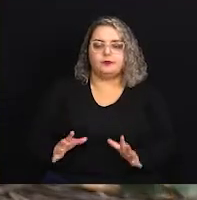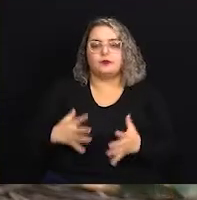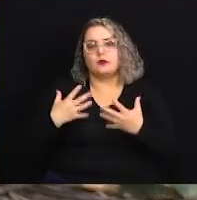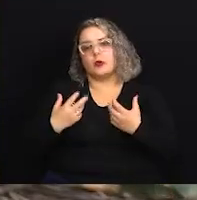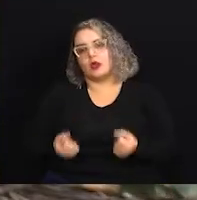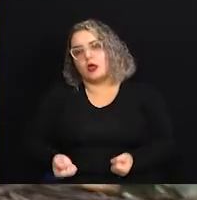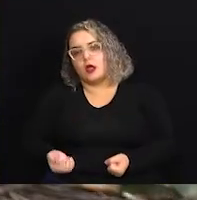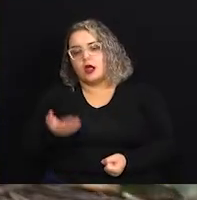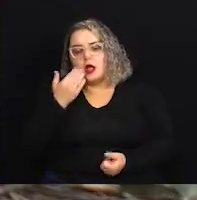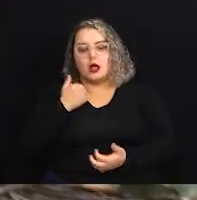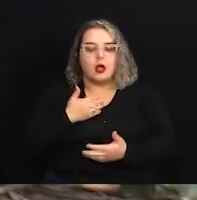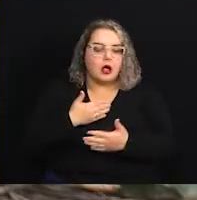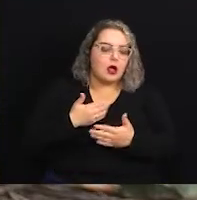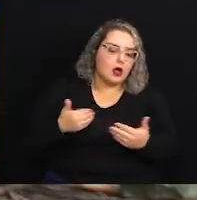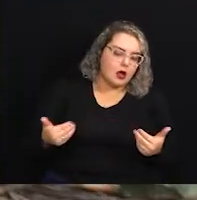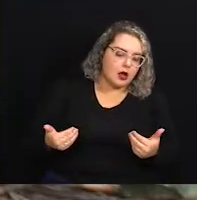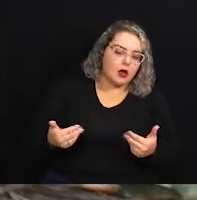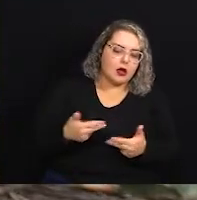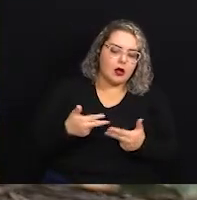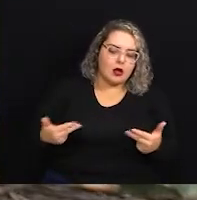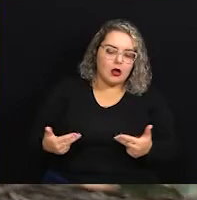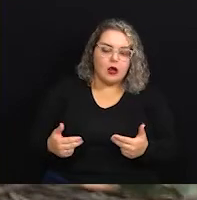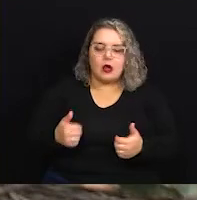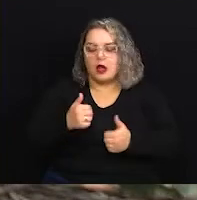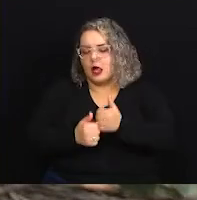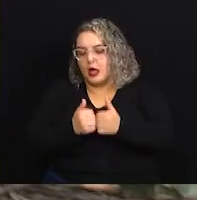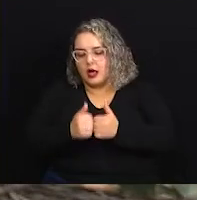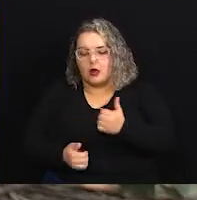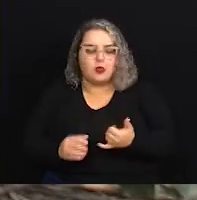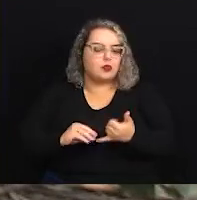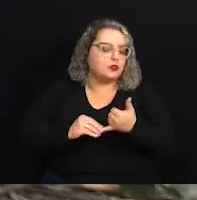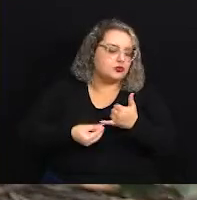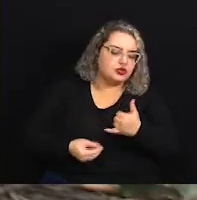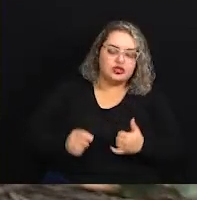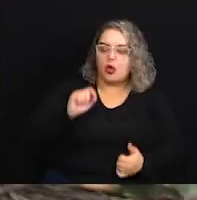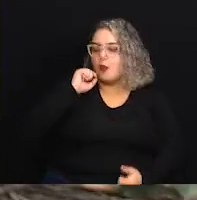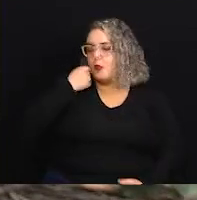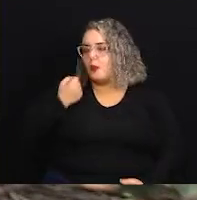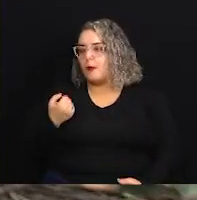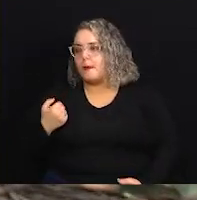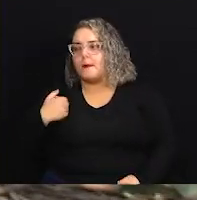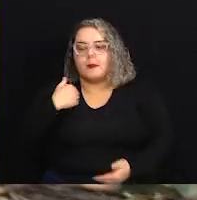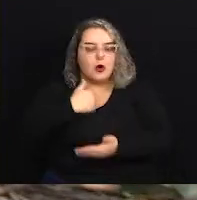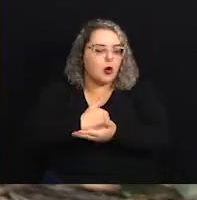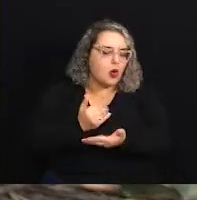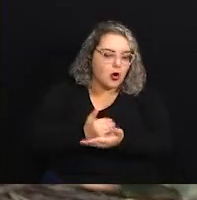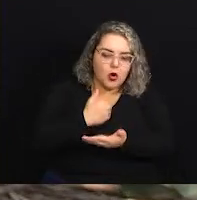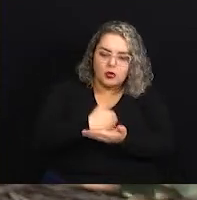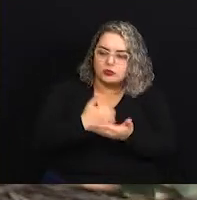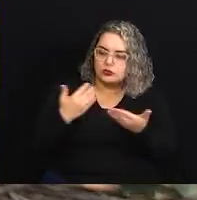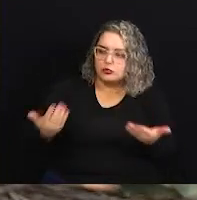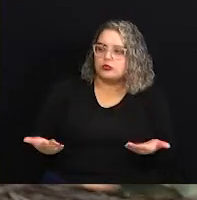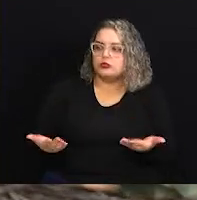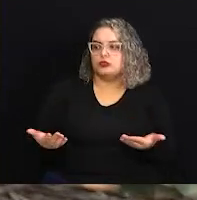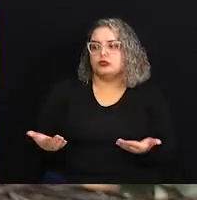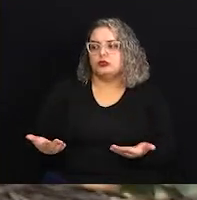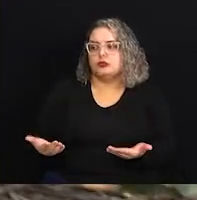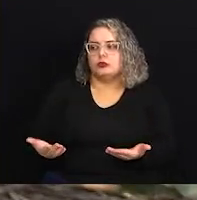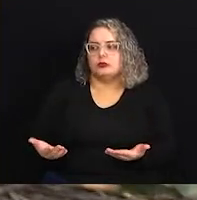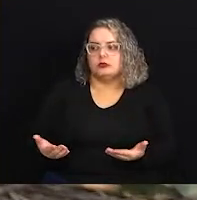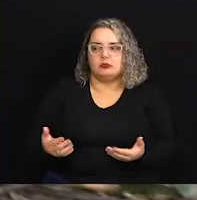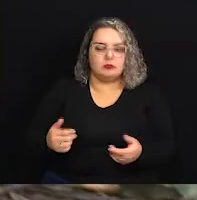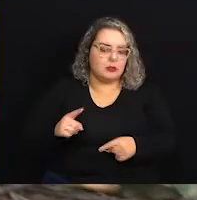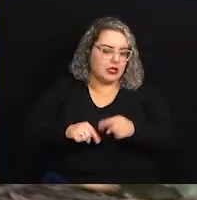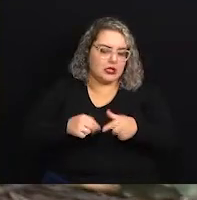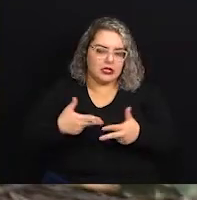gente recebe resto de arroz, resto de feijão, resto de macarrão, pão, bolo, o